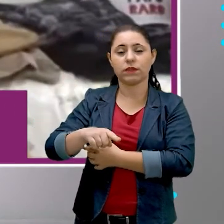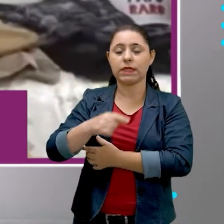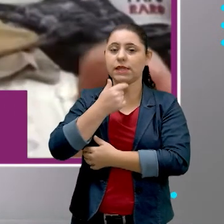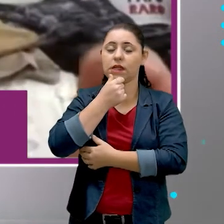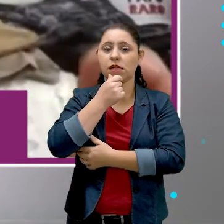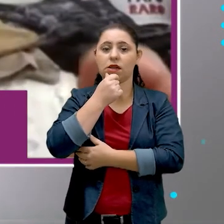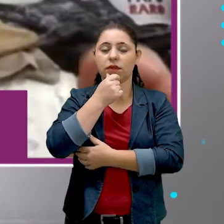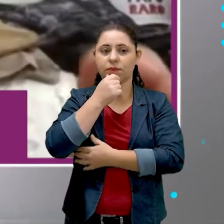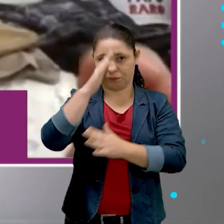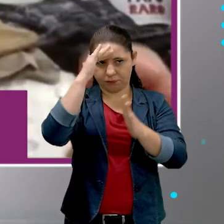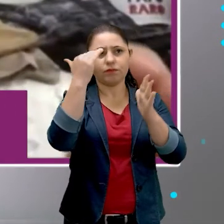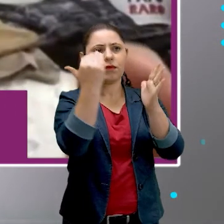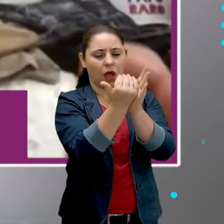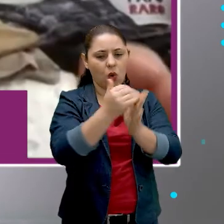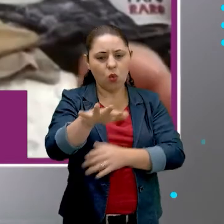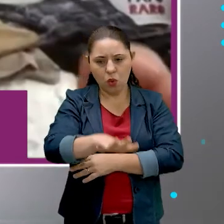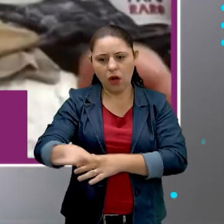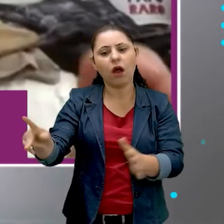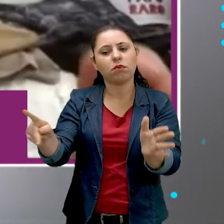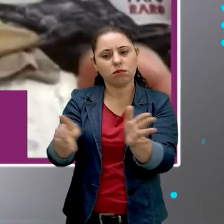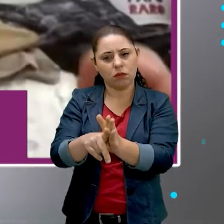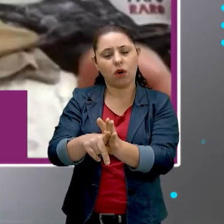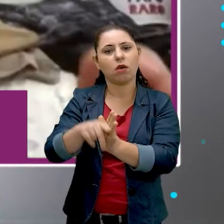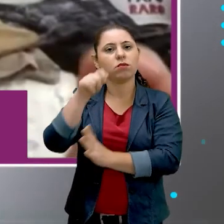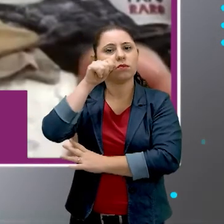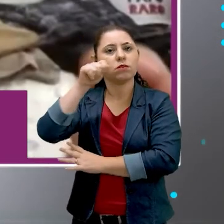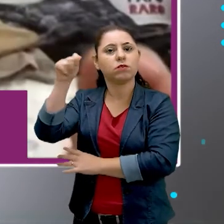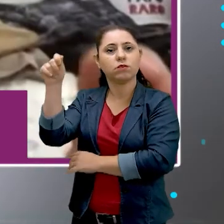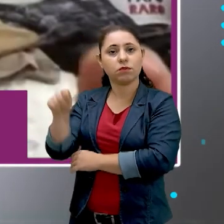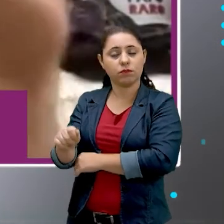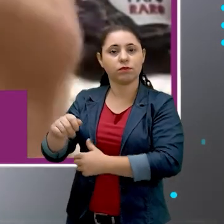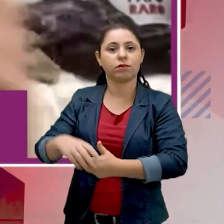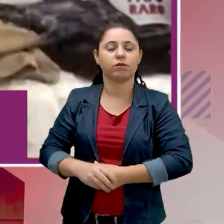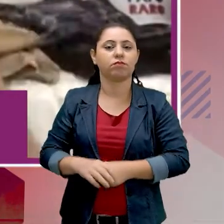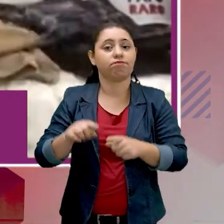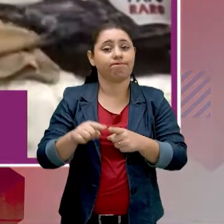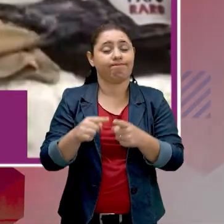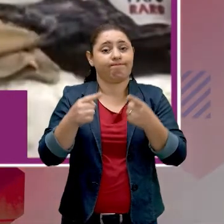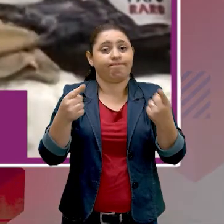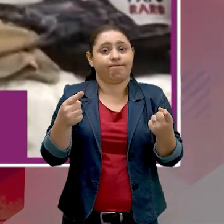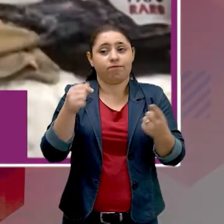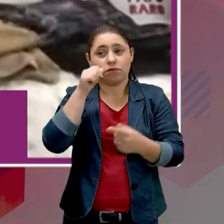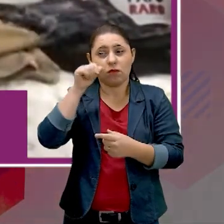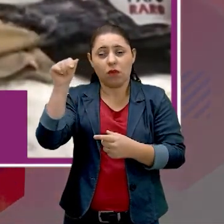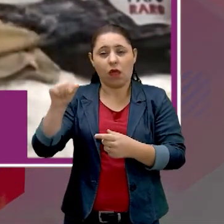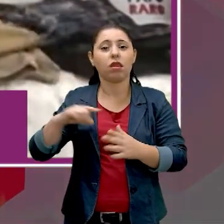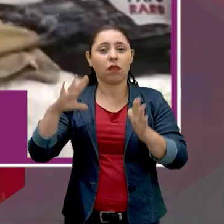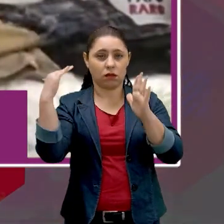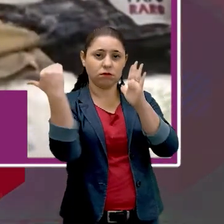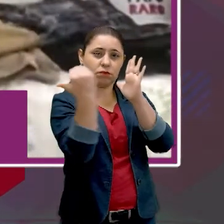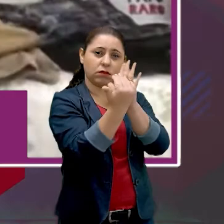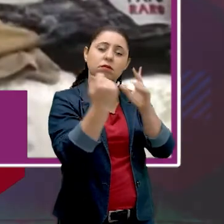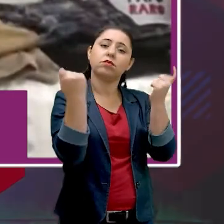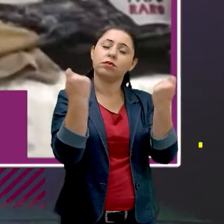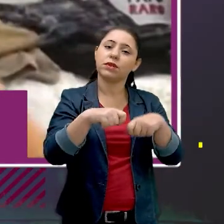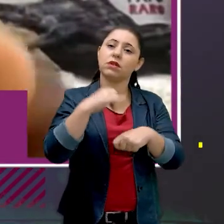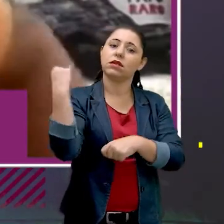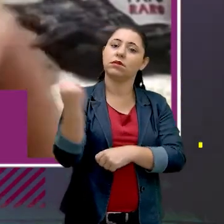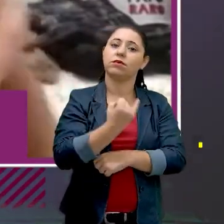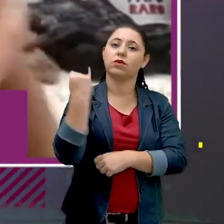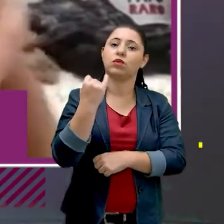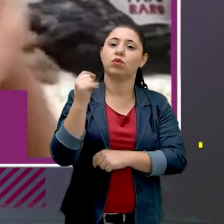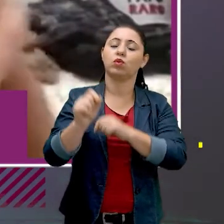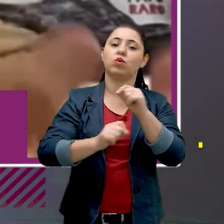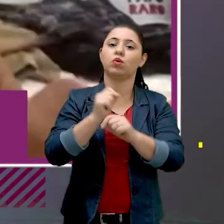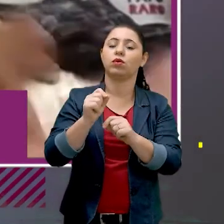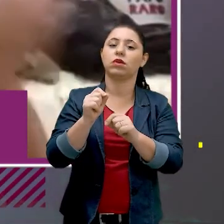da Ucrânia. Esse território é ucraniano, ponto. Porém, para a Ucrânia ter esse reconhecimento, era fundamental que ela